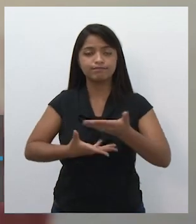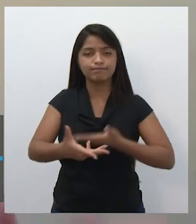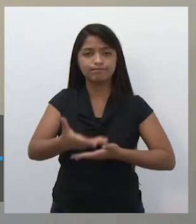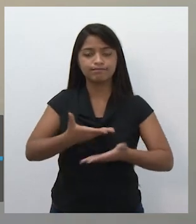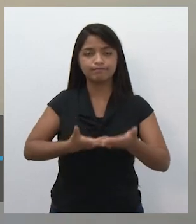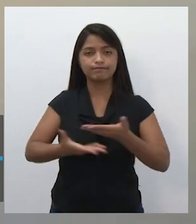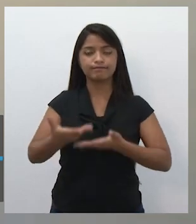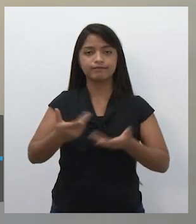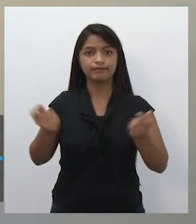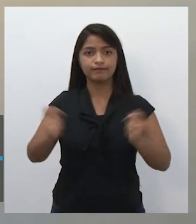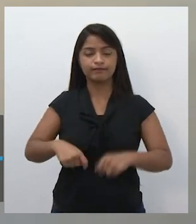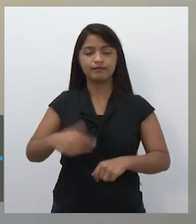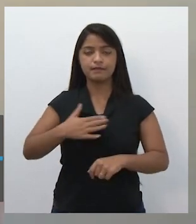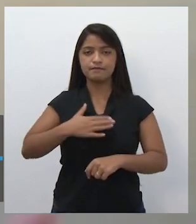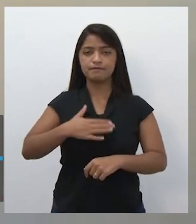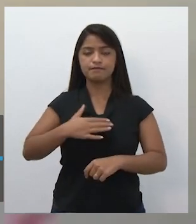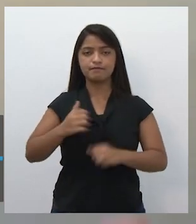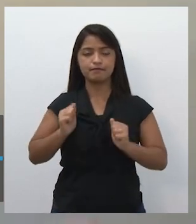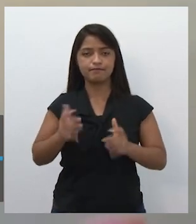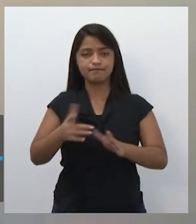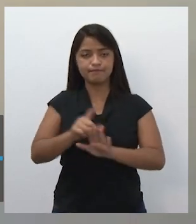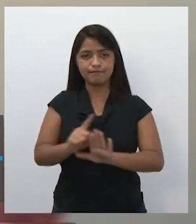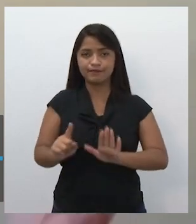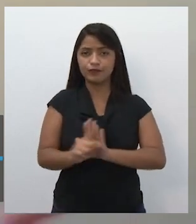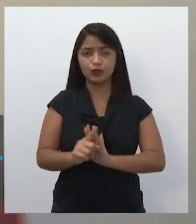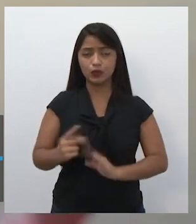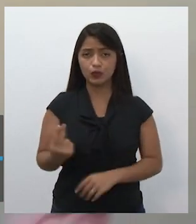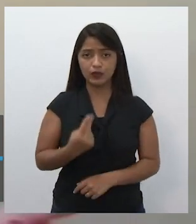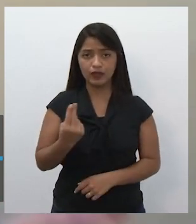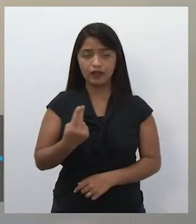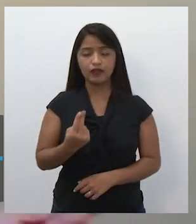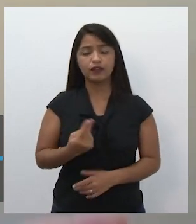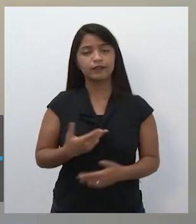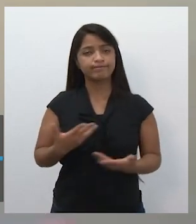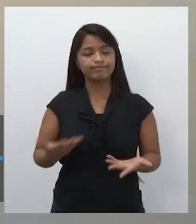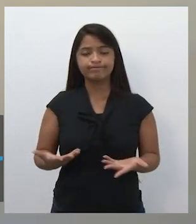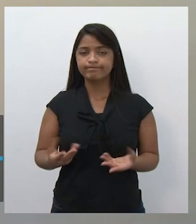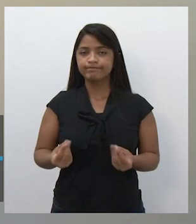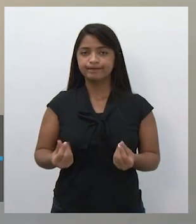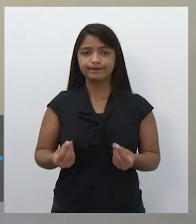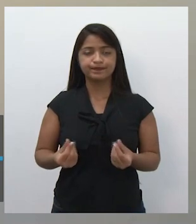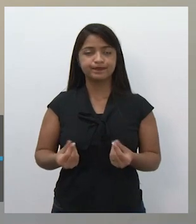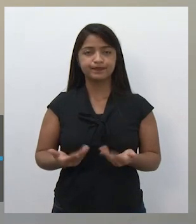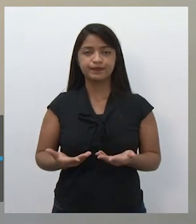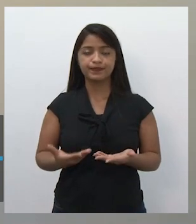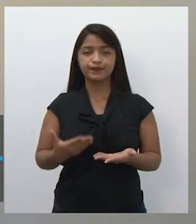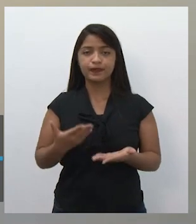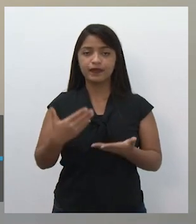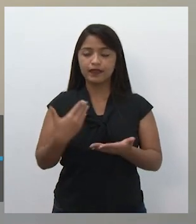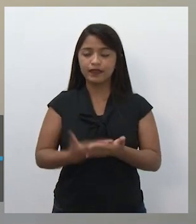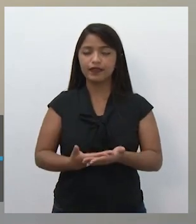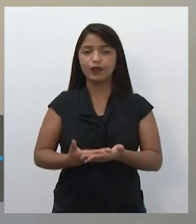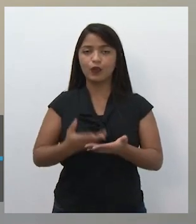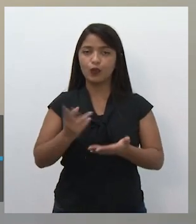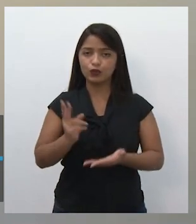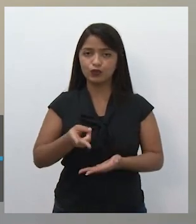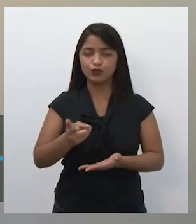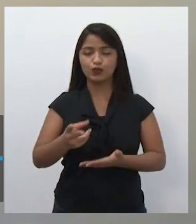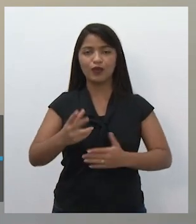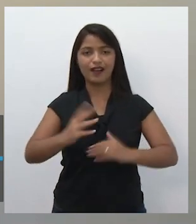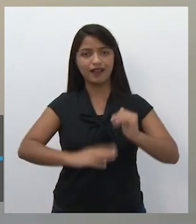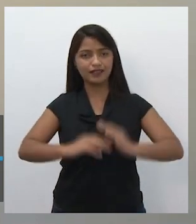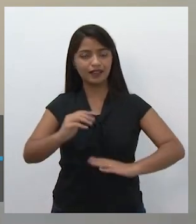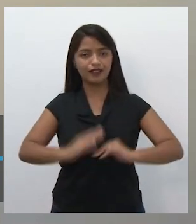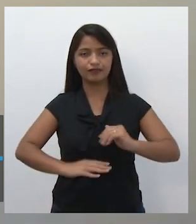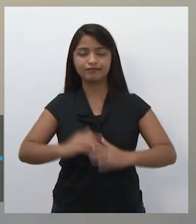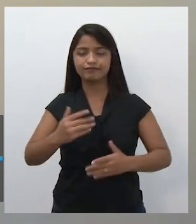que promova o protagonismo, a gente continua desenvolvendo algumas ações que a gente vai perder